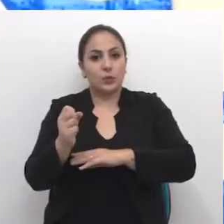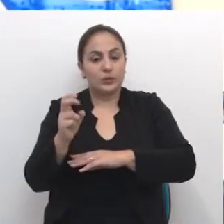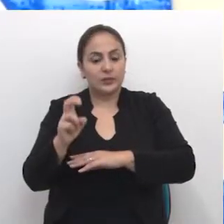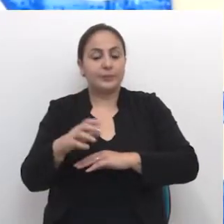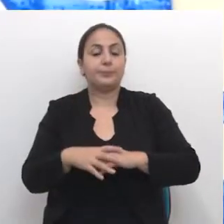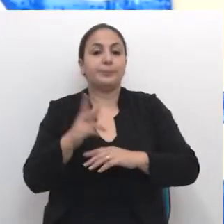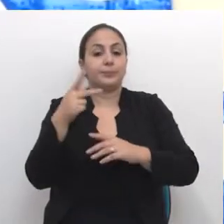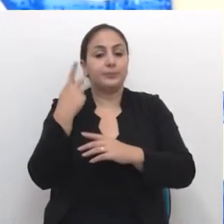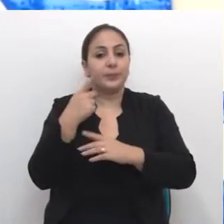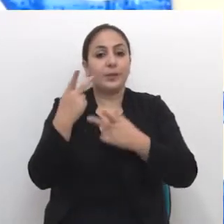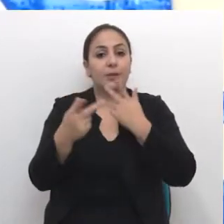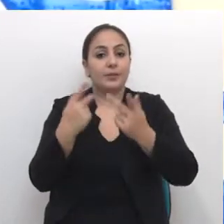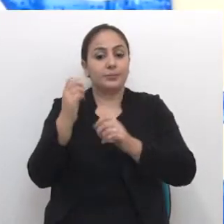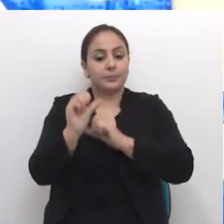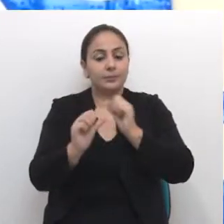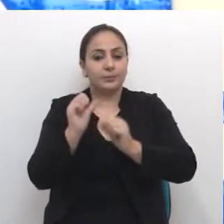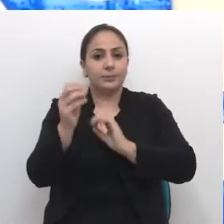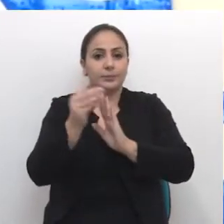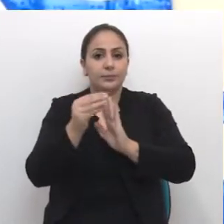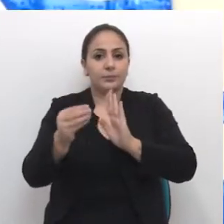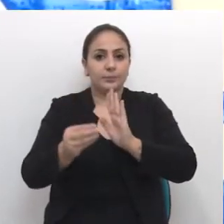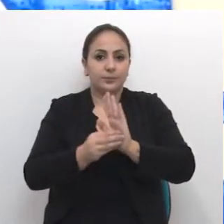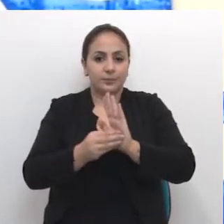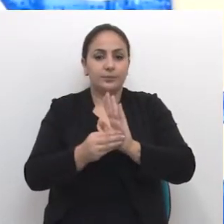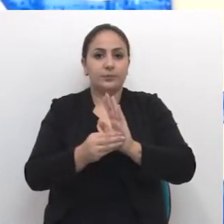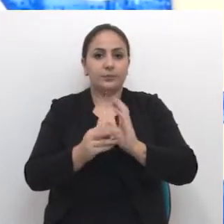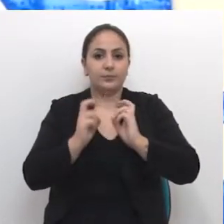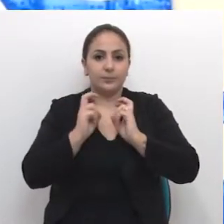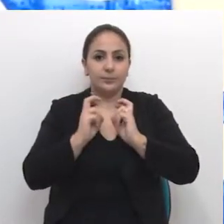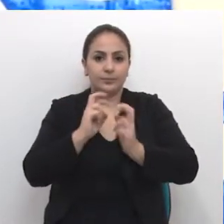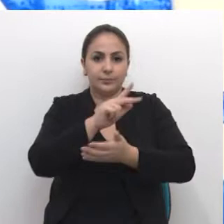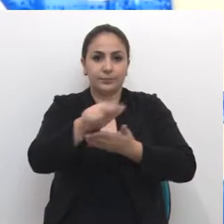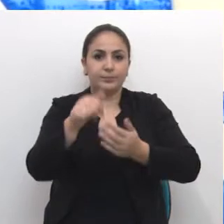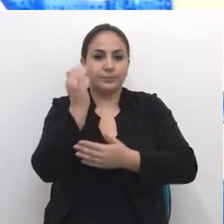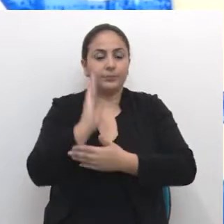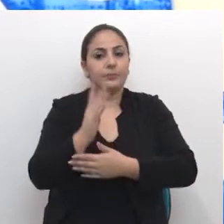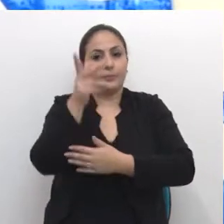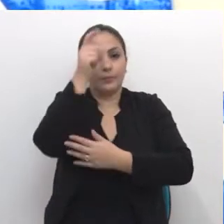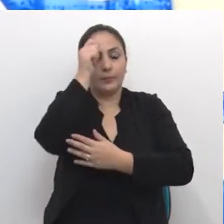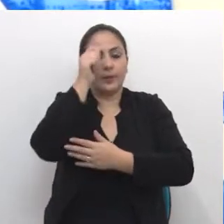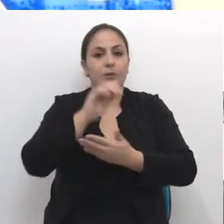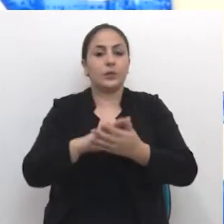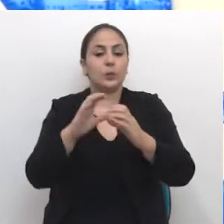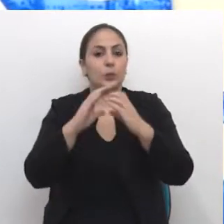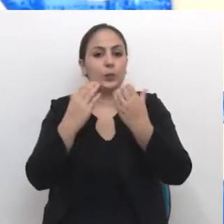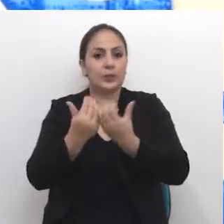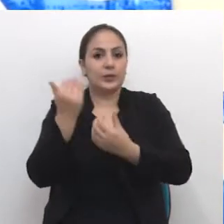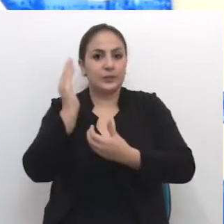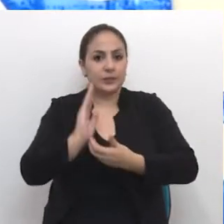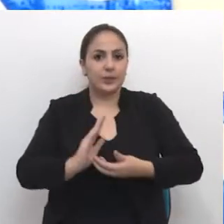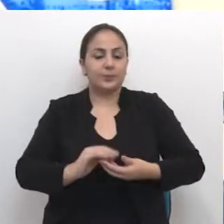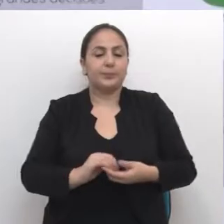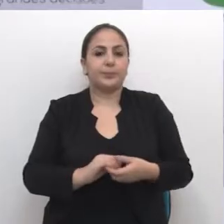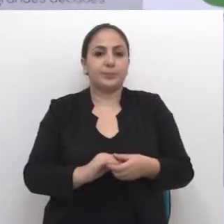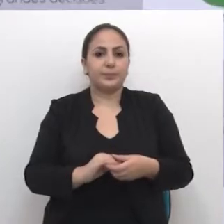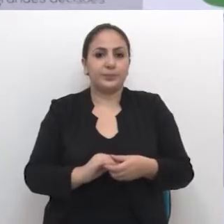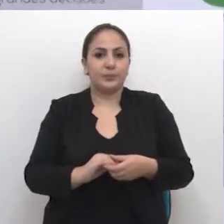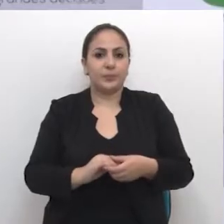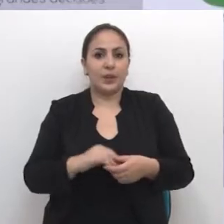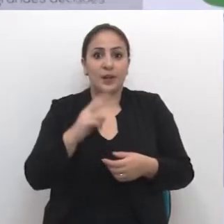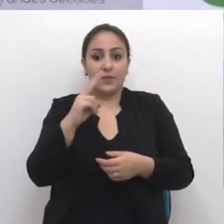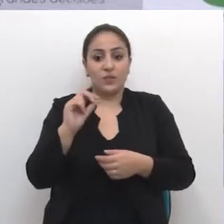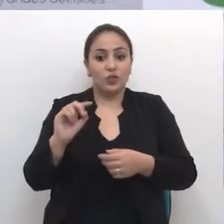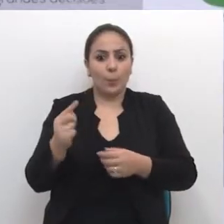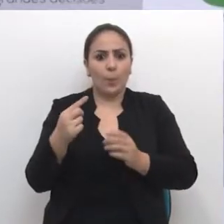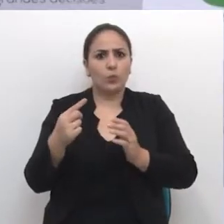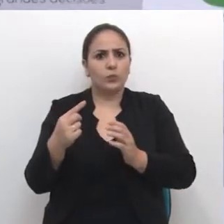Vereadores comentam as alterações no Código de Trânsito Brasileiro que serão analisadas no Congresso Nacional. 20